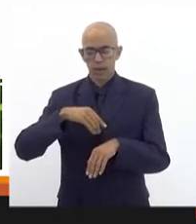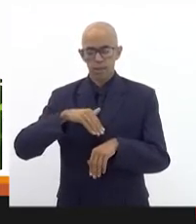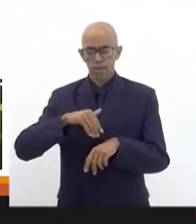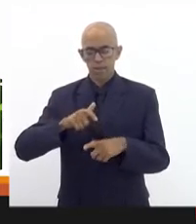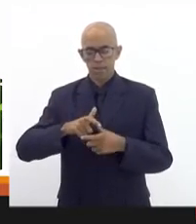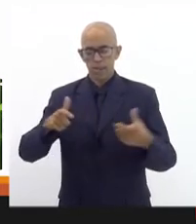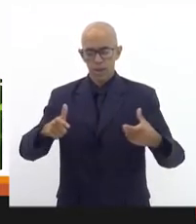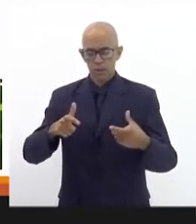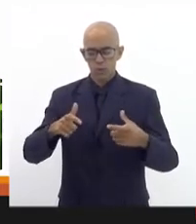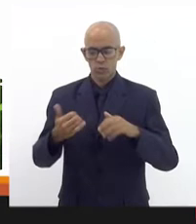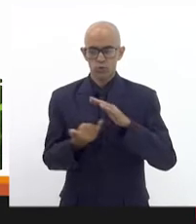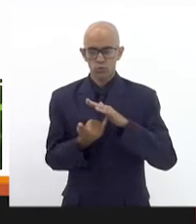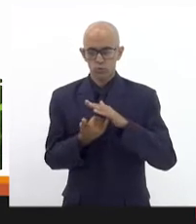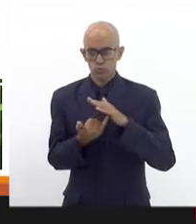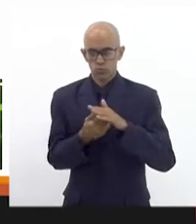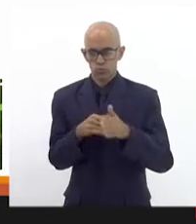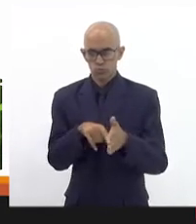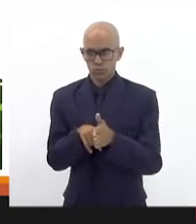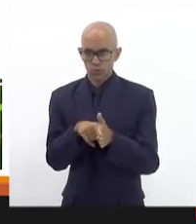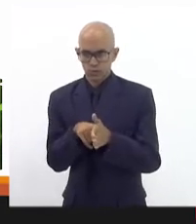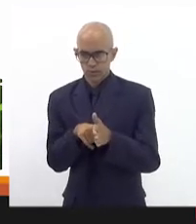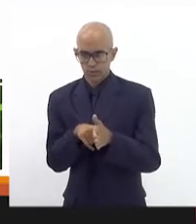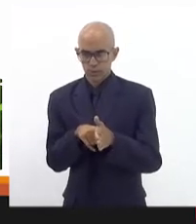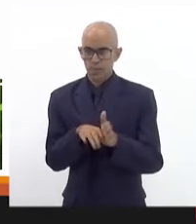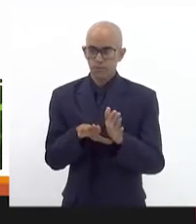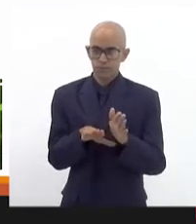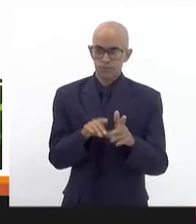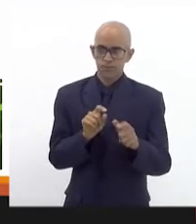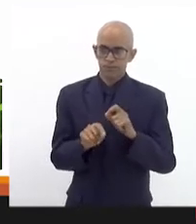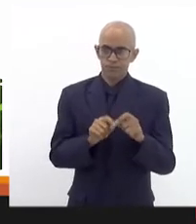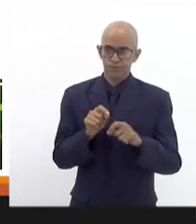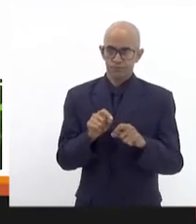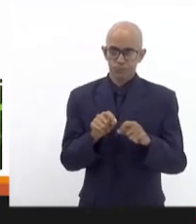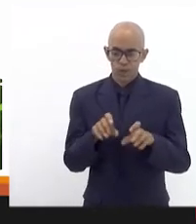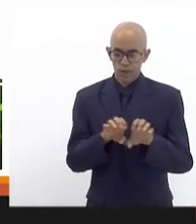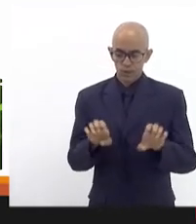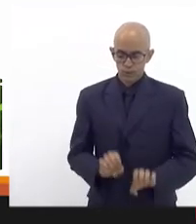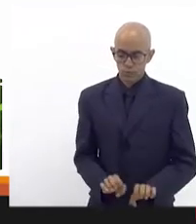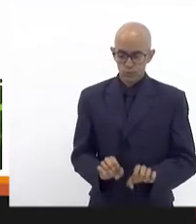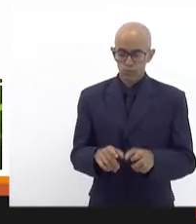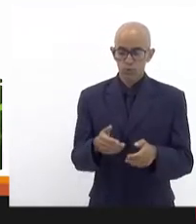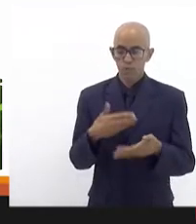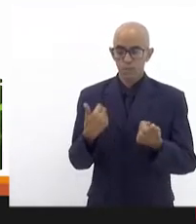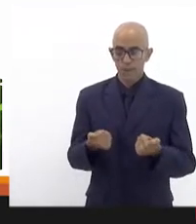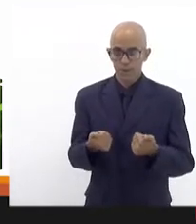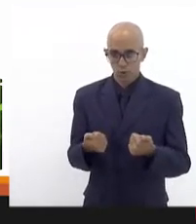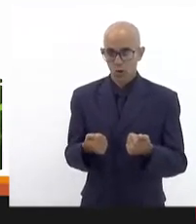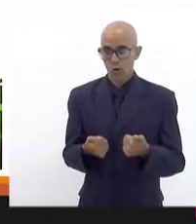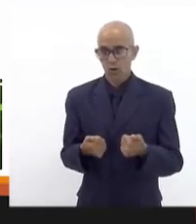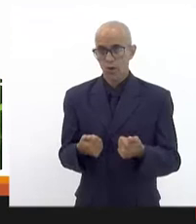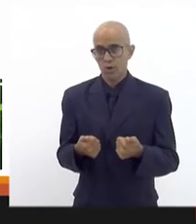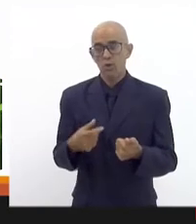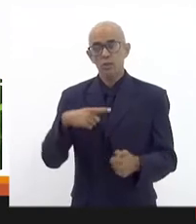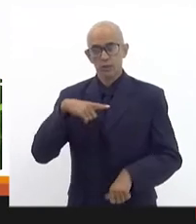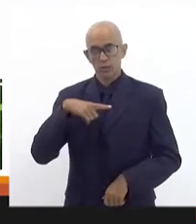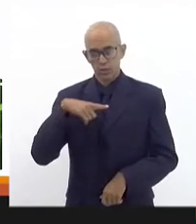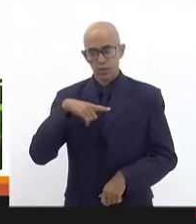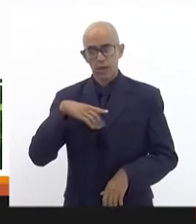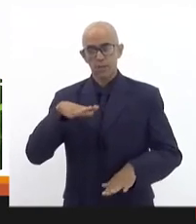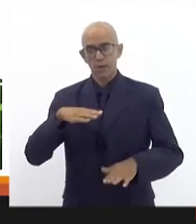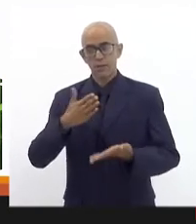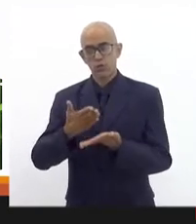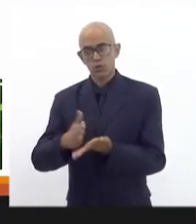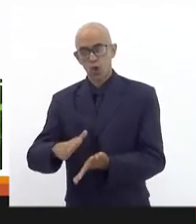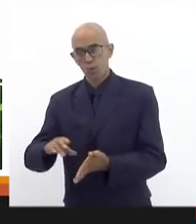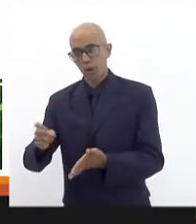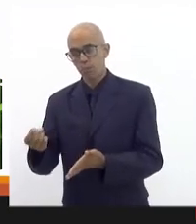institutos de pesquisa, laboratórios, e acaba que estrutura melhor os projetos, né? E sobram poucos recursos para os